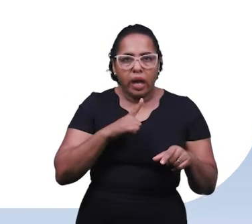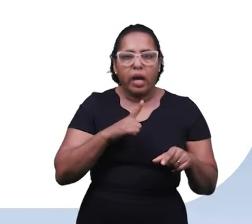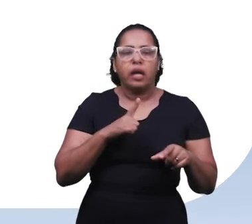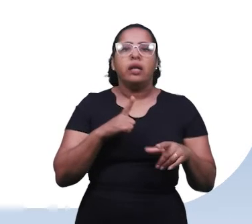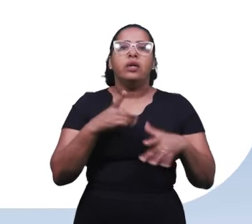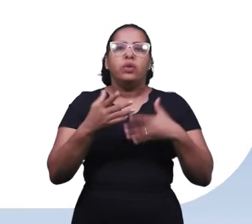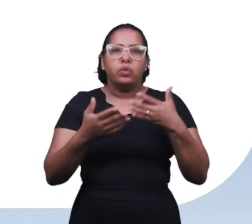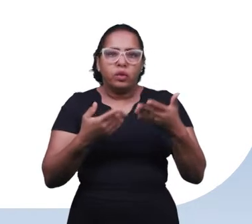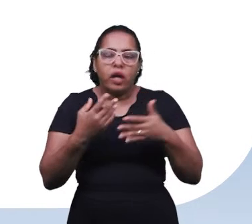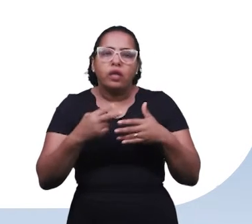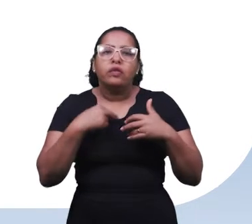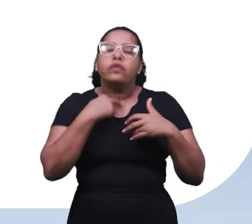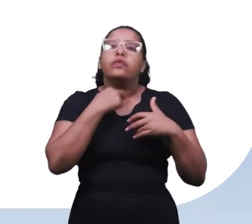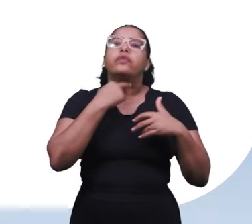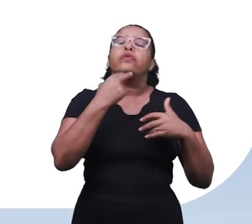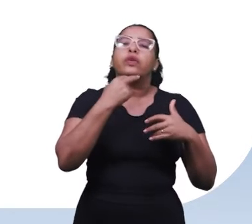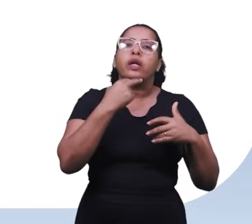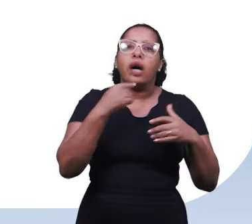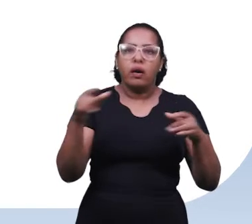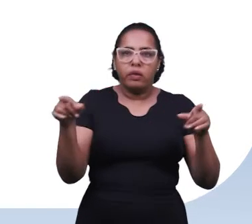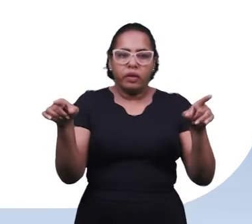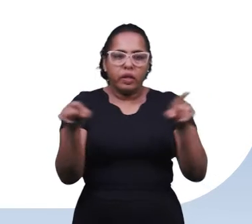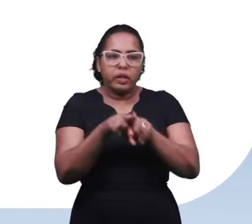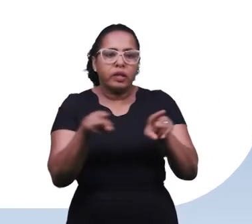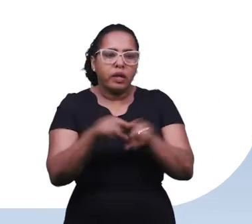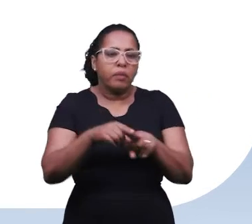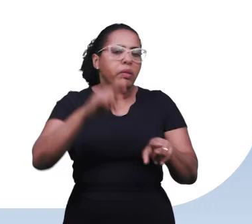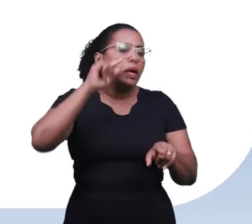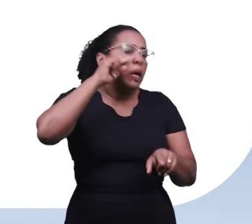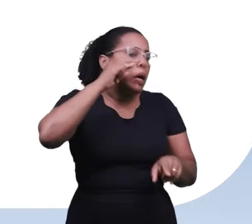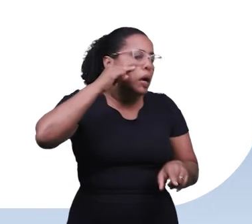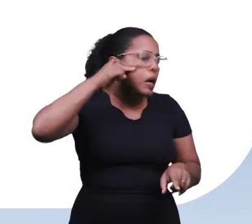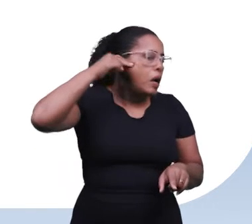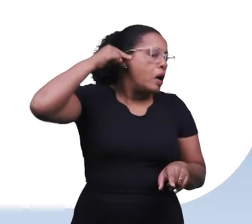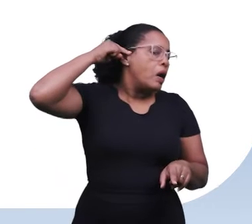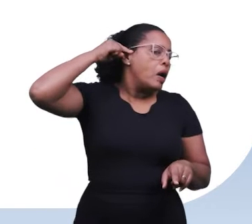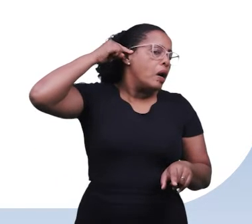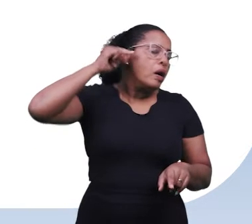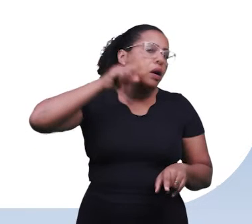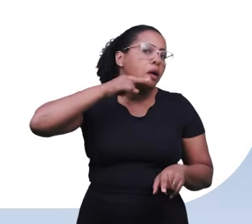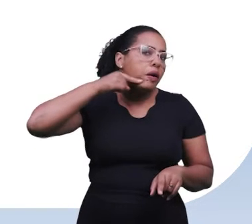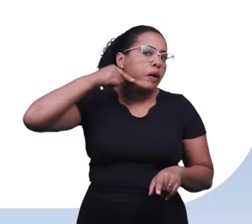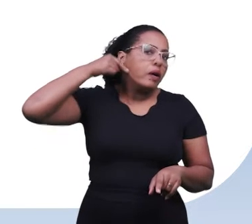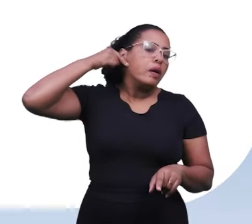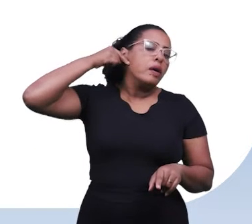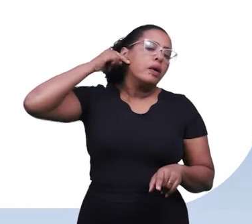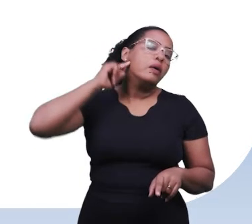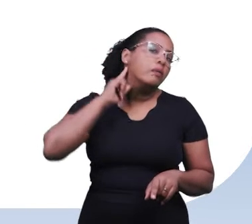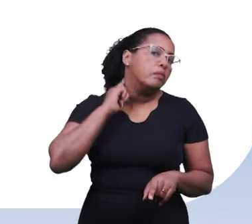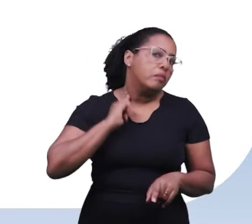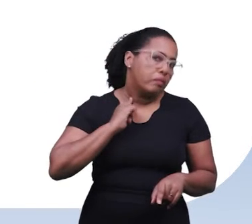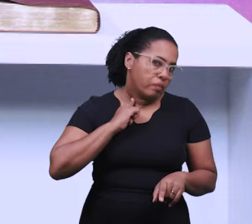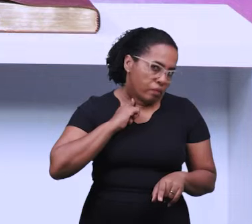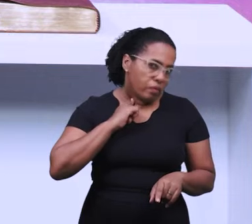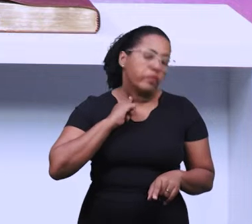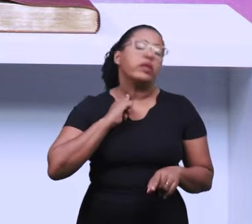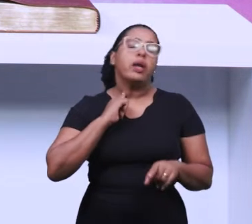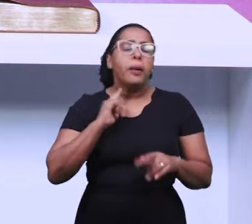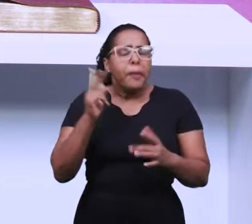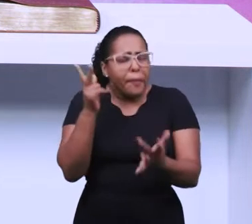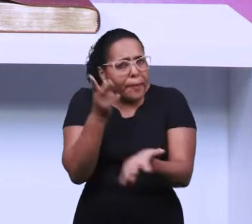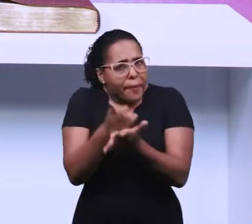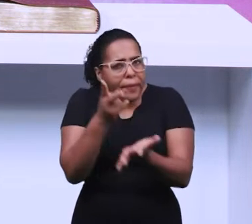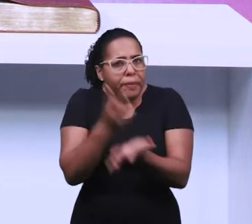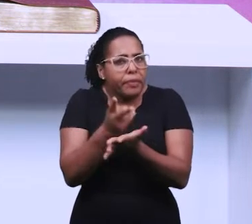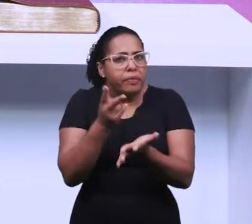e, consequentemente, a ressonância dessa voz, aqui já estão mais formadas. E